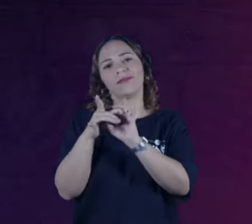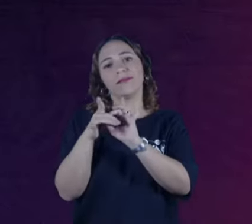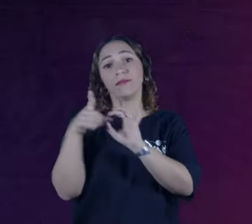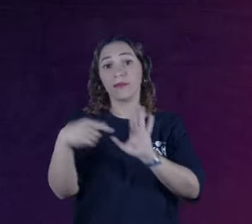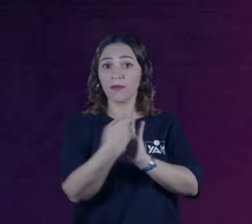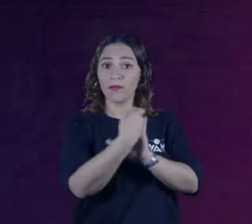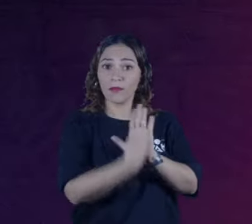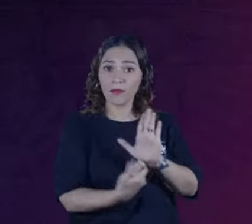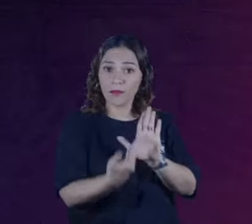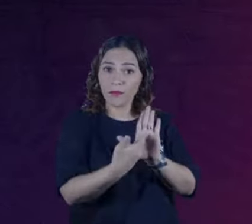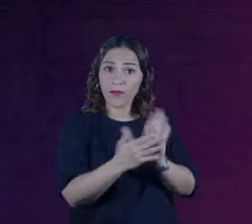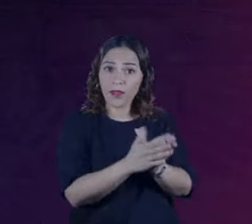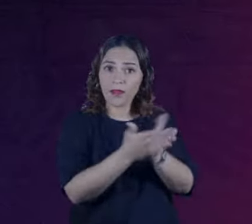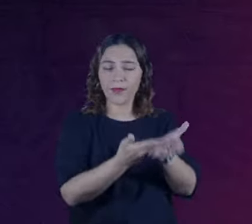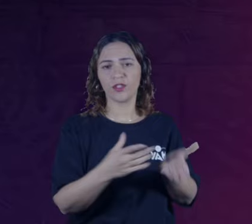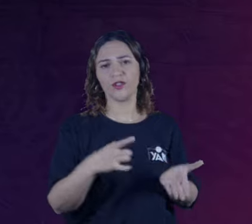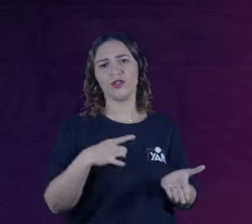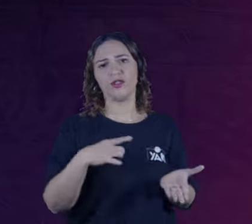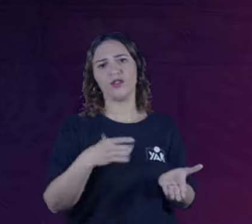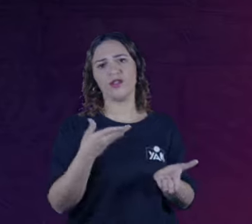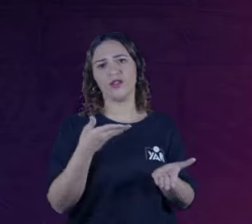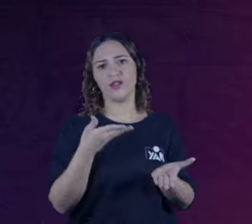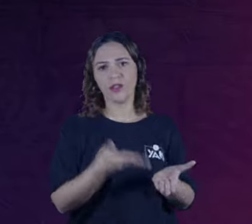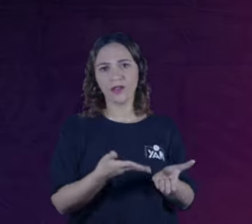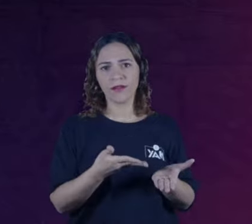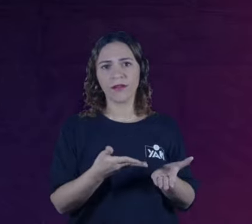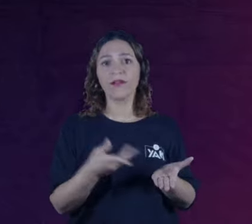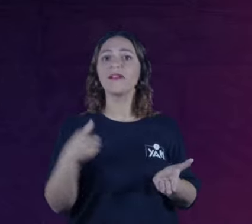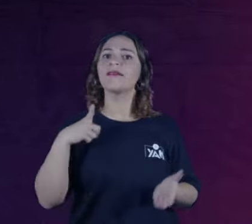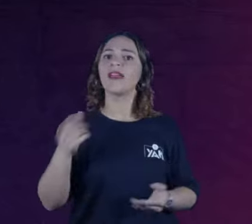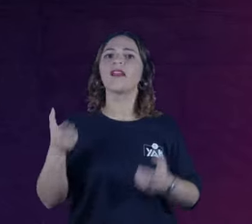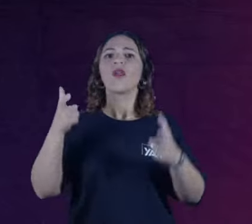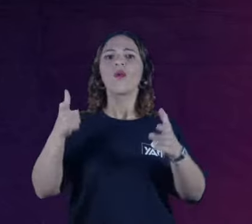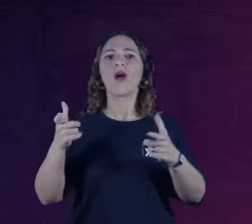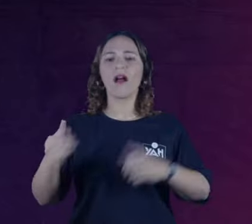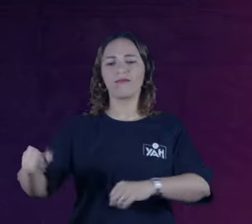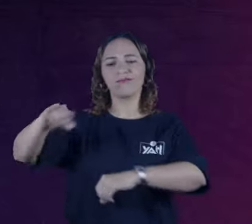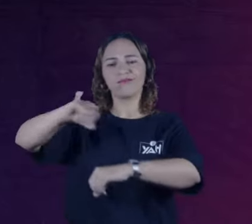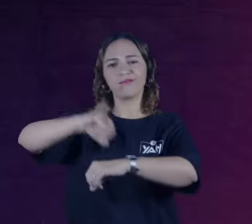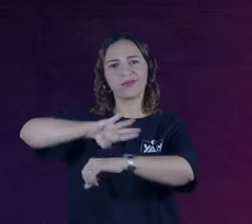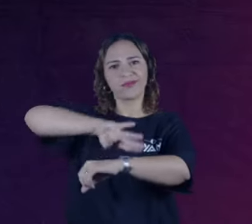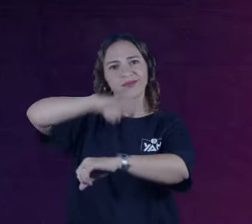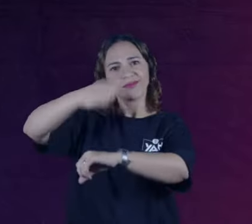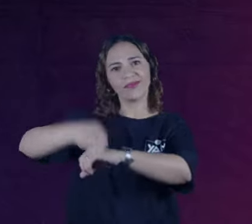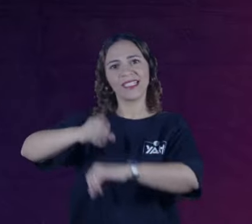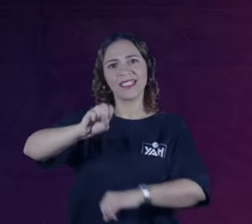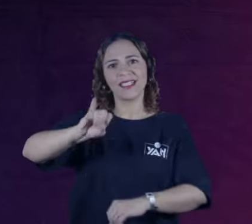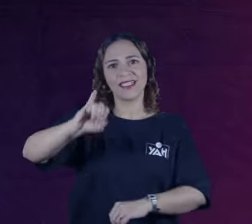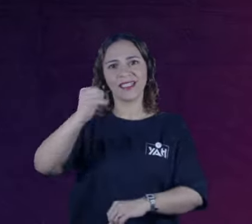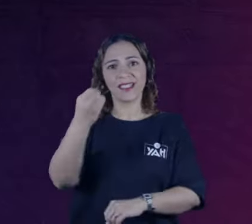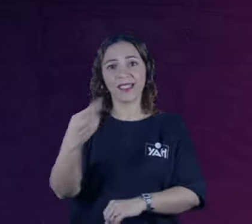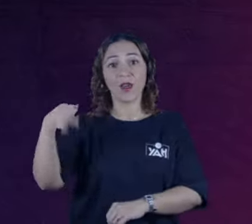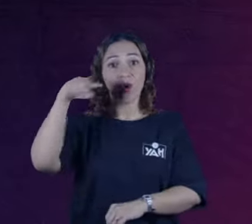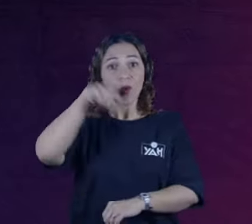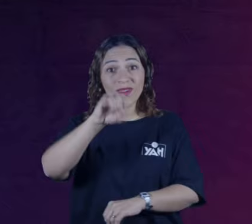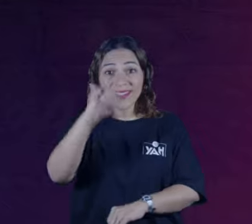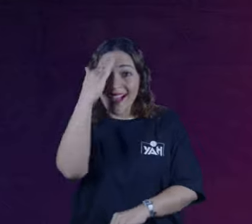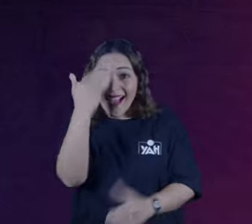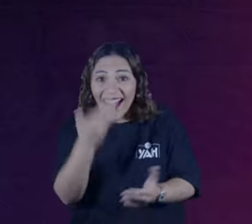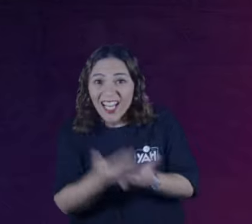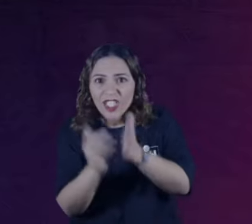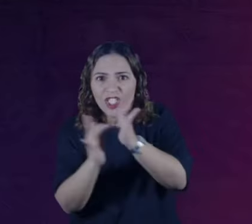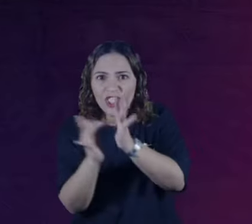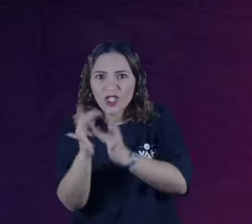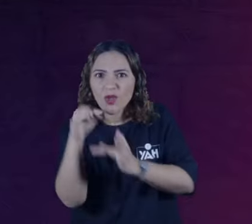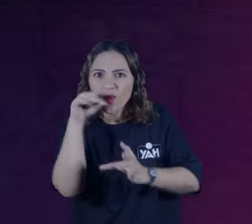está na Escritura: eis que põe em Sião uma pedra angular, eleita e preciosa, e quem nela crer não